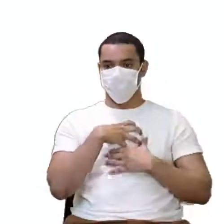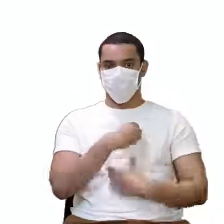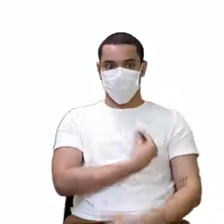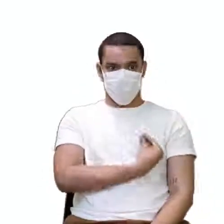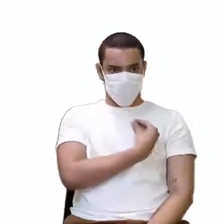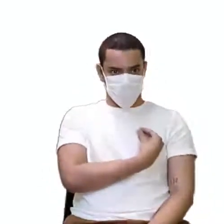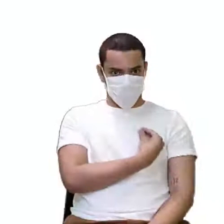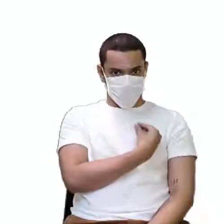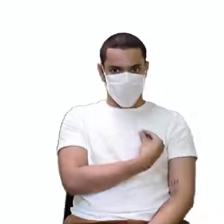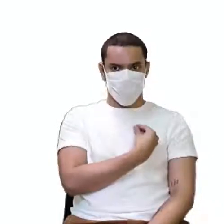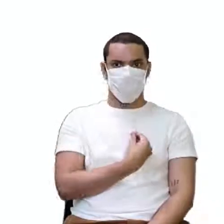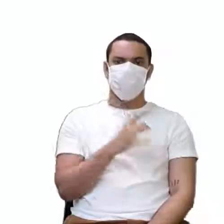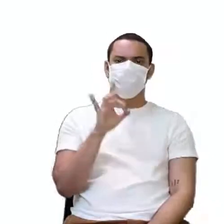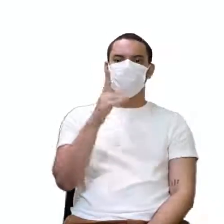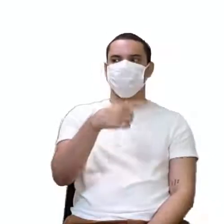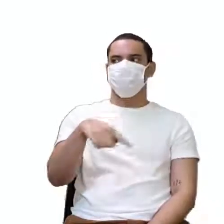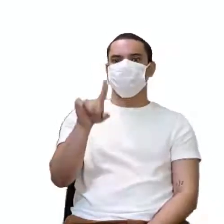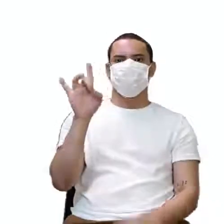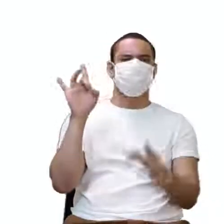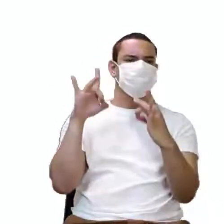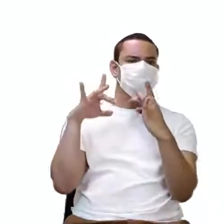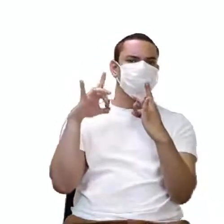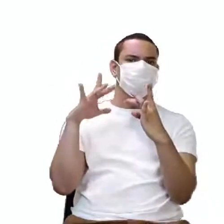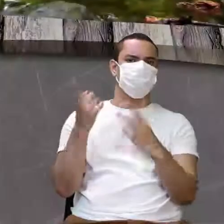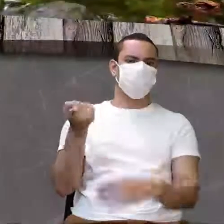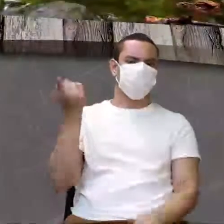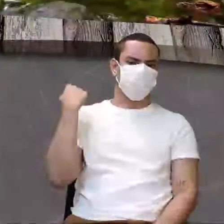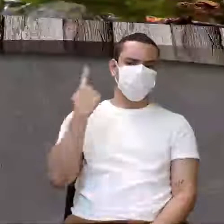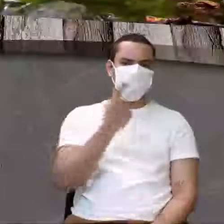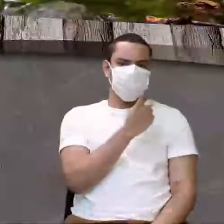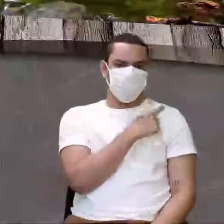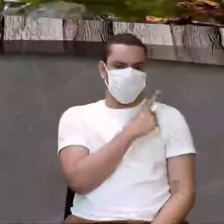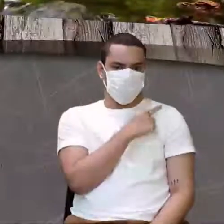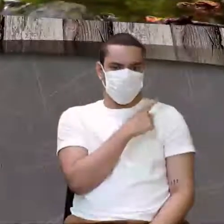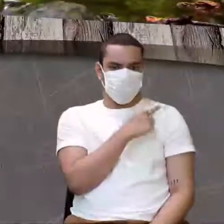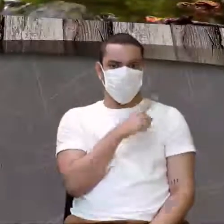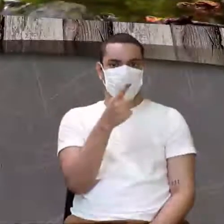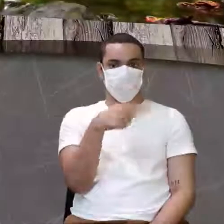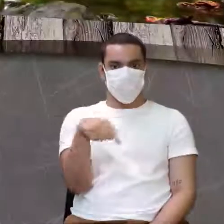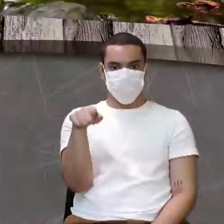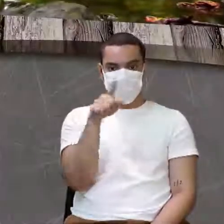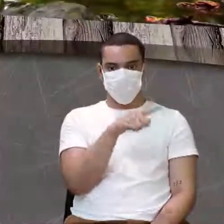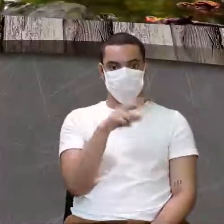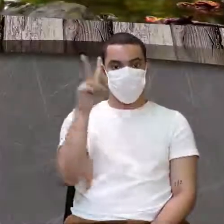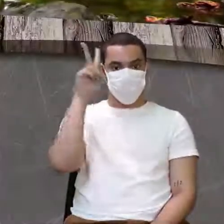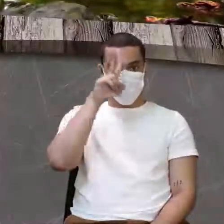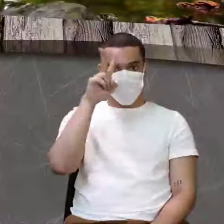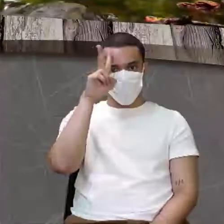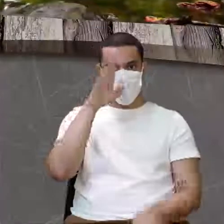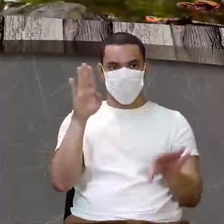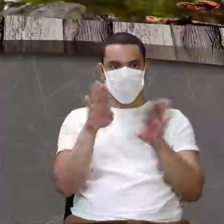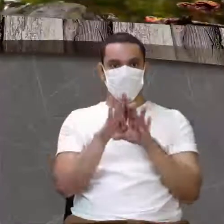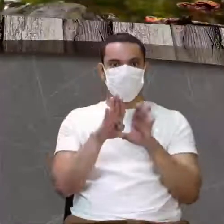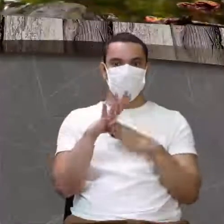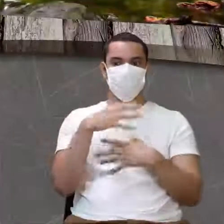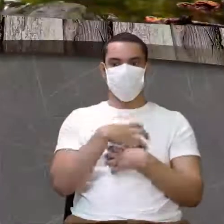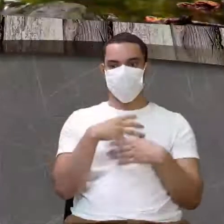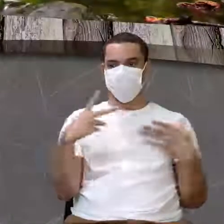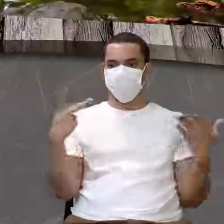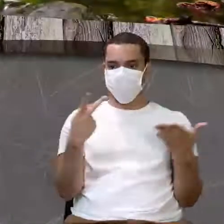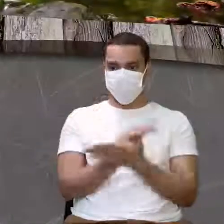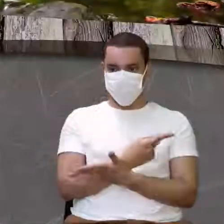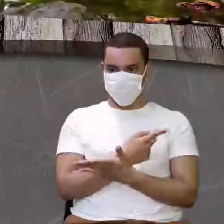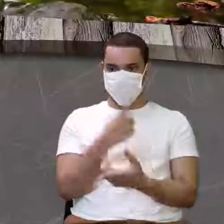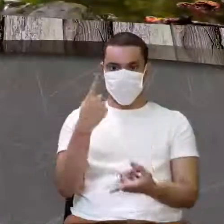de vida, tá? Só para que você, o feedback lá do primeirão, né? Para você tá lembrando dessas situações